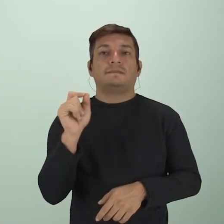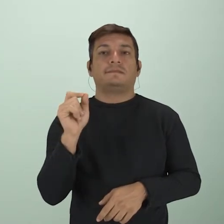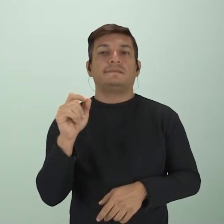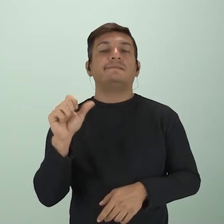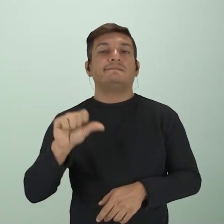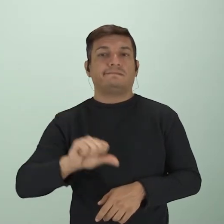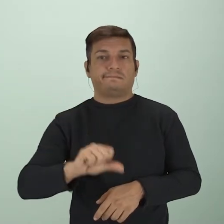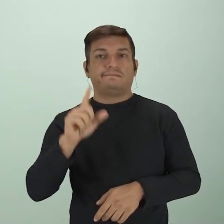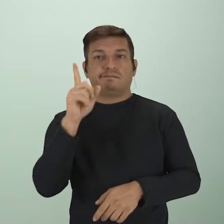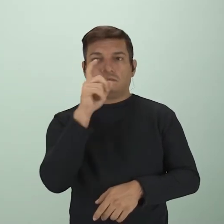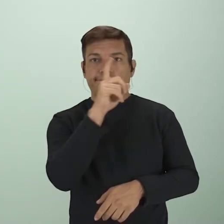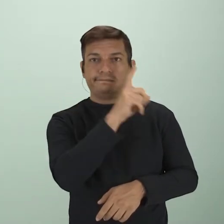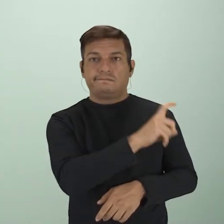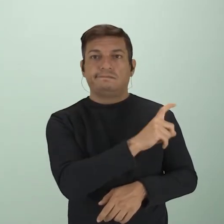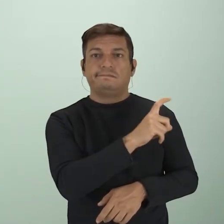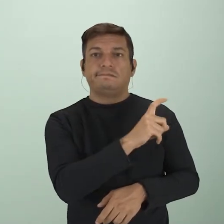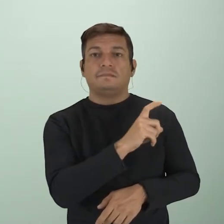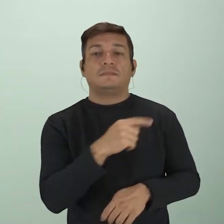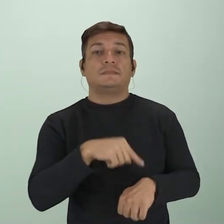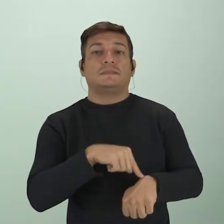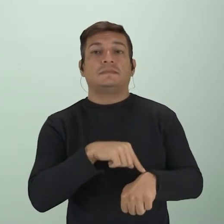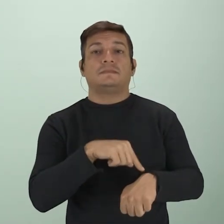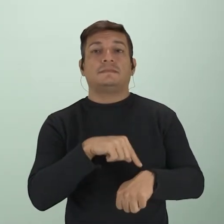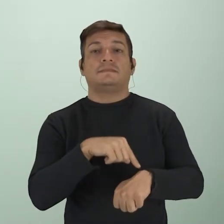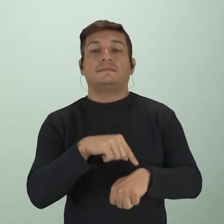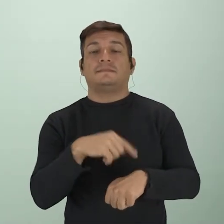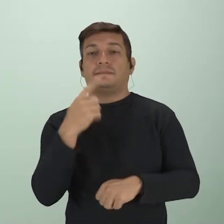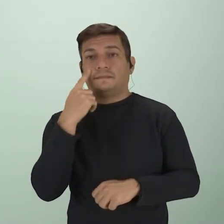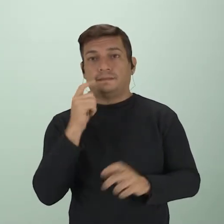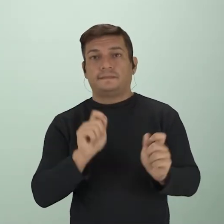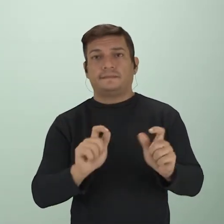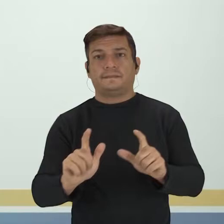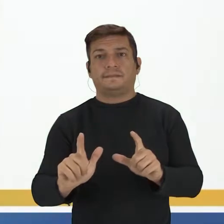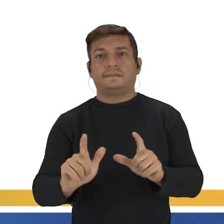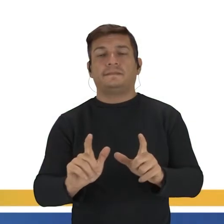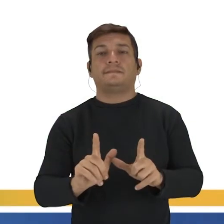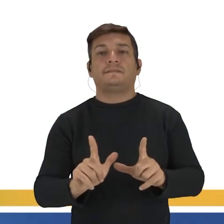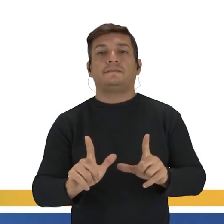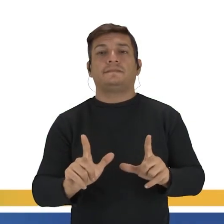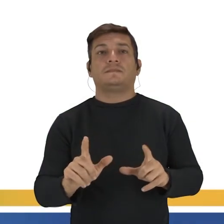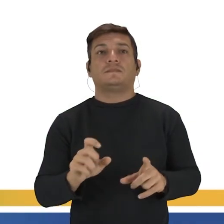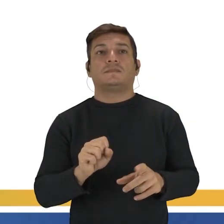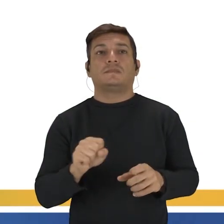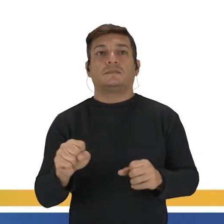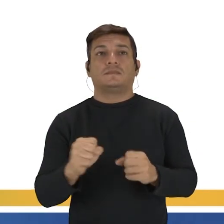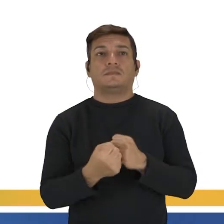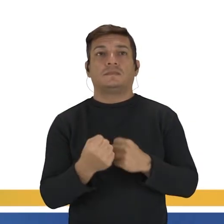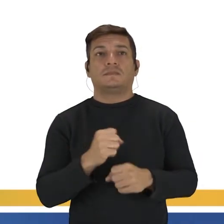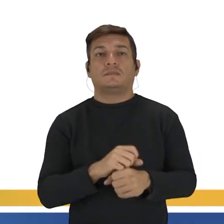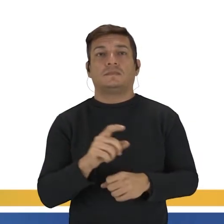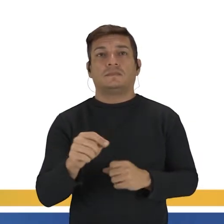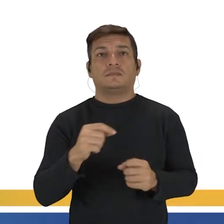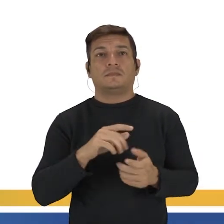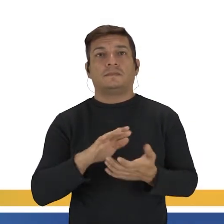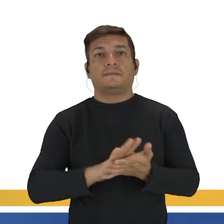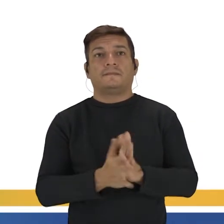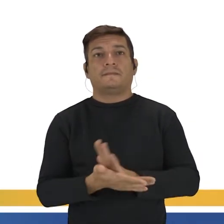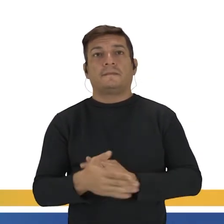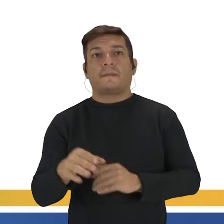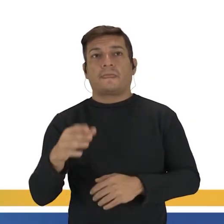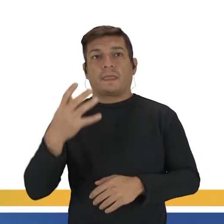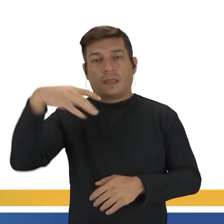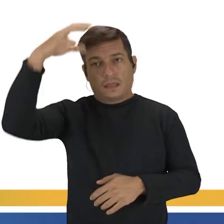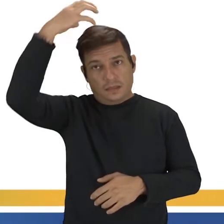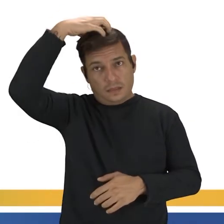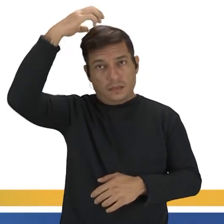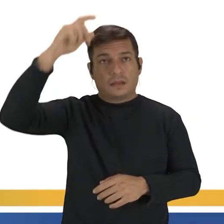bem drástica. Né? Nesse momento, vejamos a tela, né, os social-democratas derrubam a monarquia